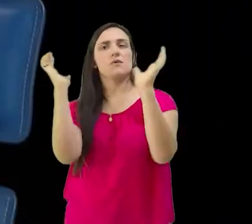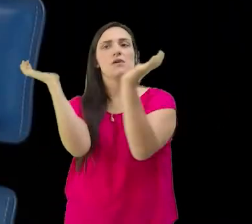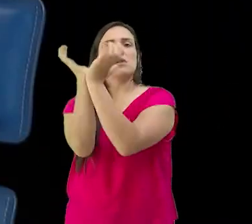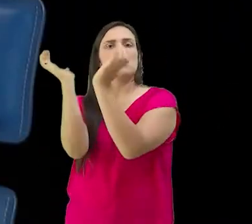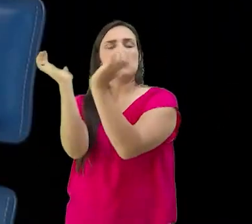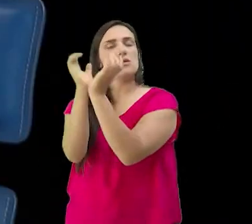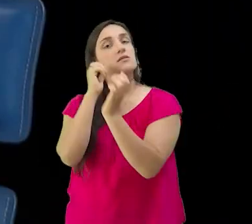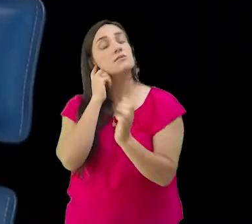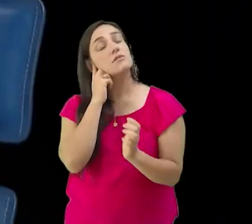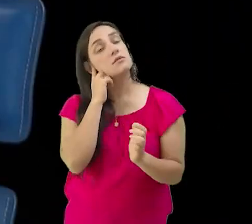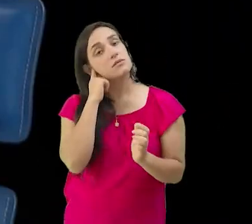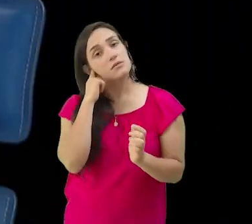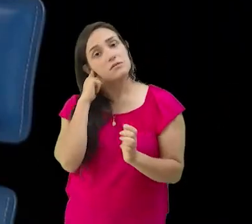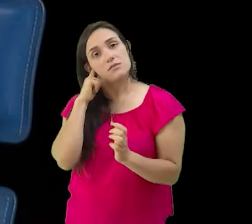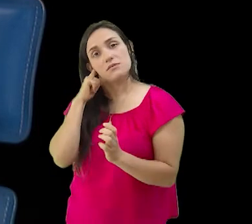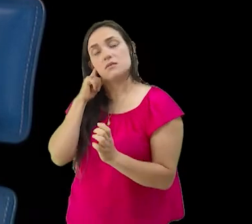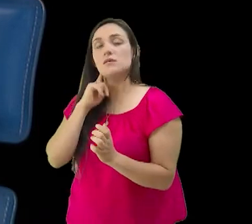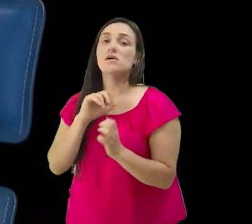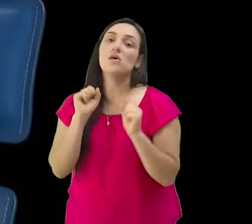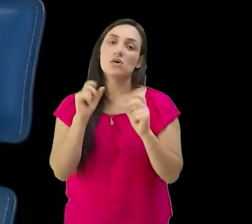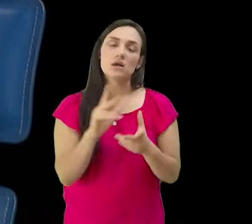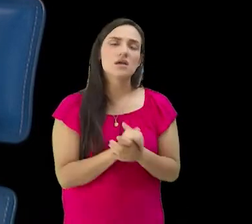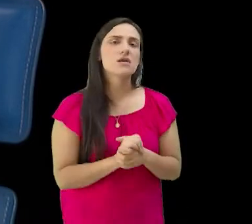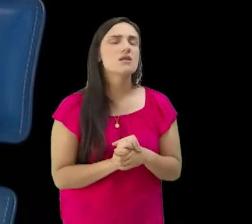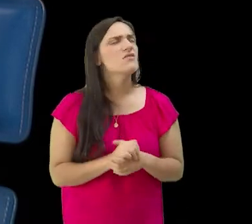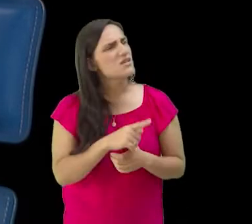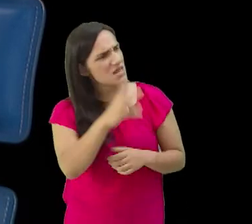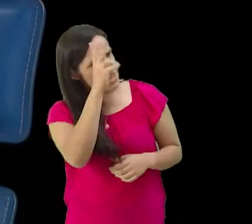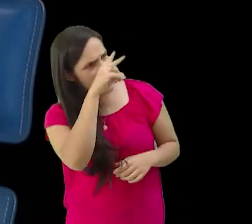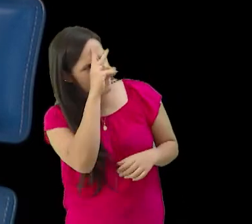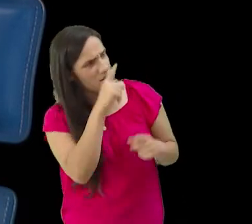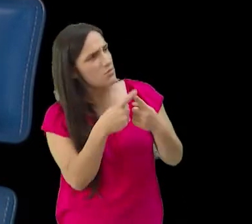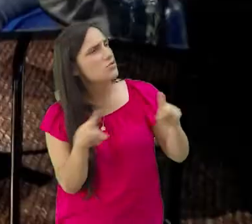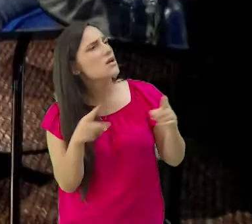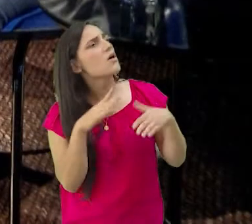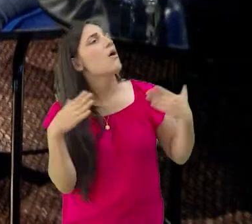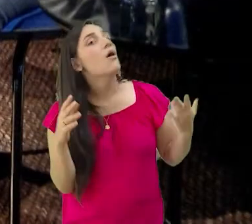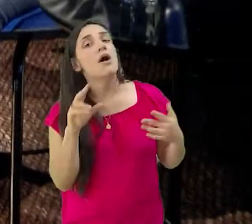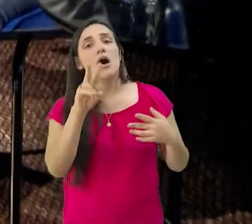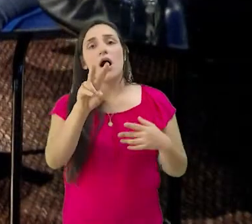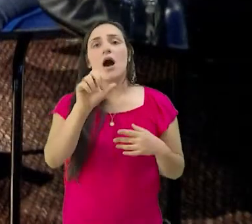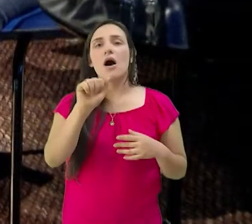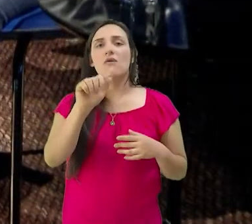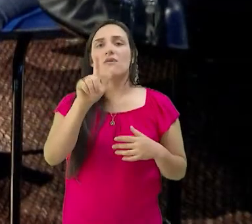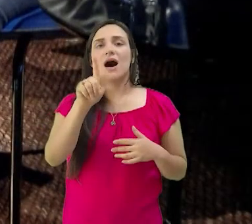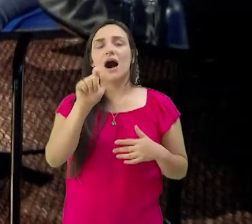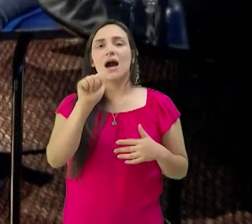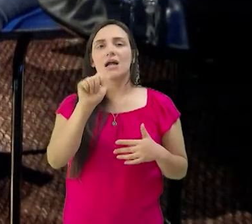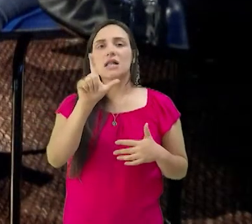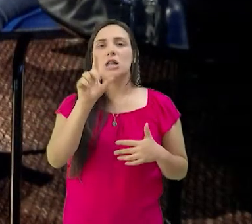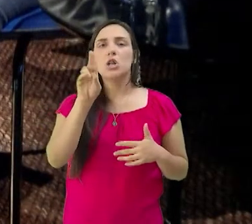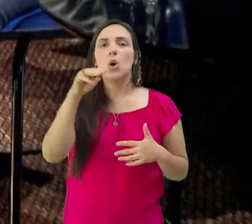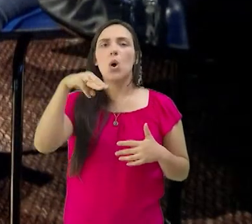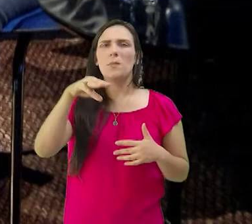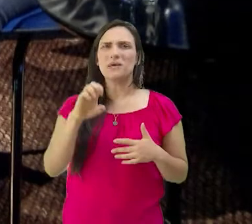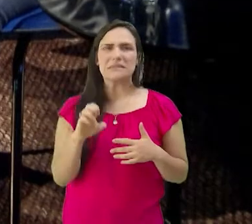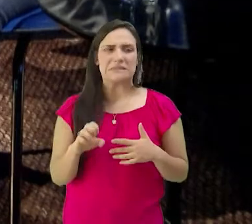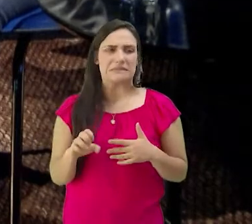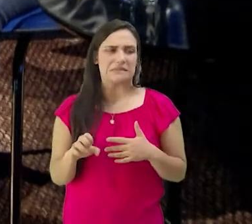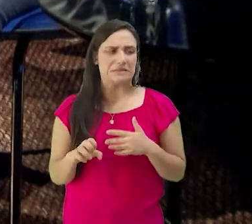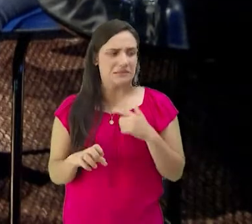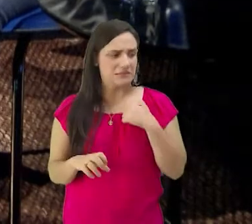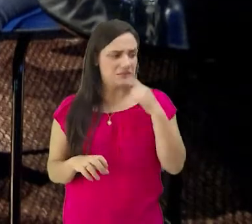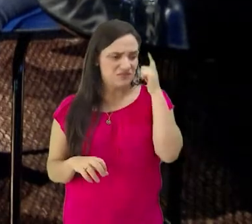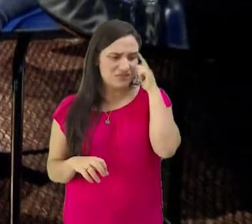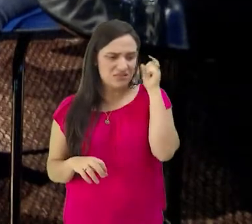tinha uns corais. E ali eu comecei a... Que música você cantou, você lembra? Era Vagalume. Canta um pedaço